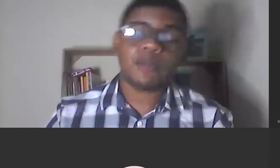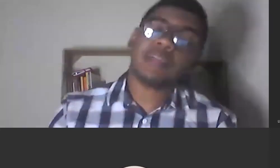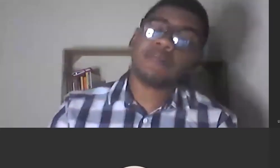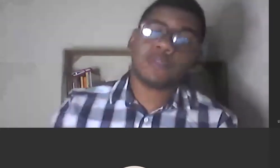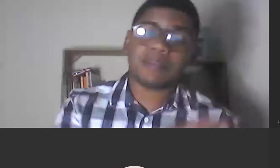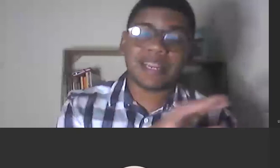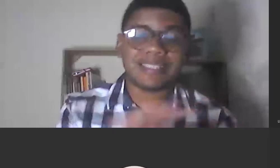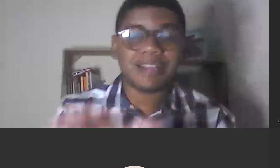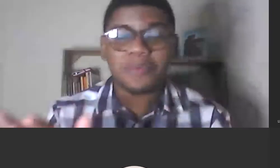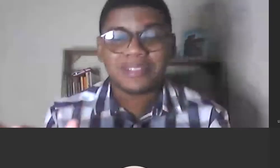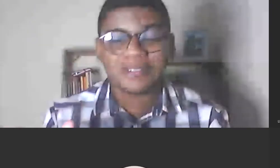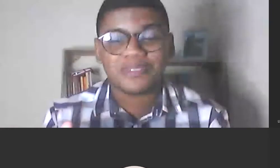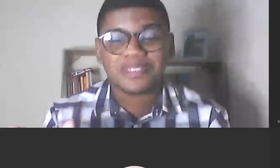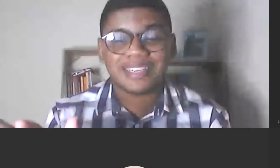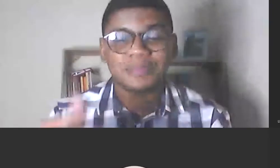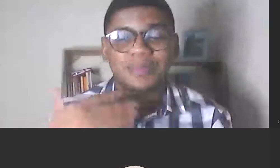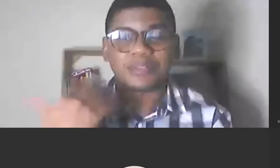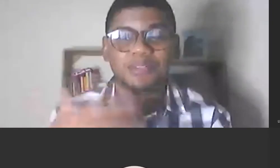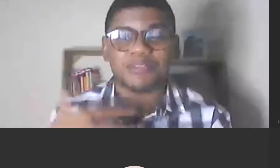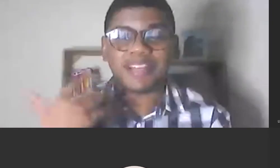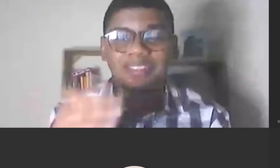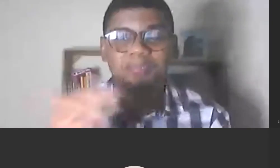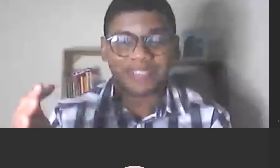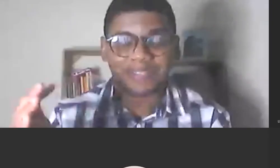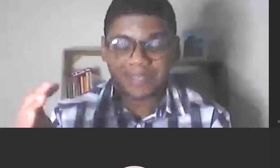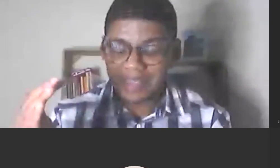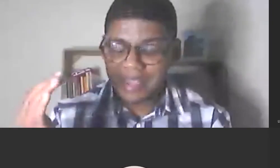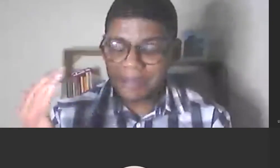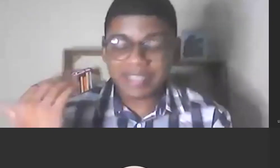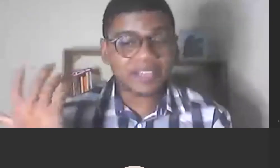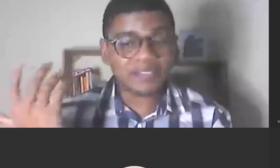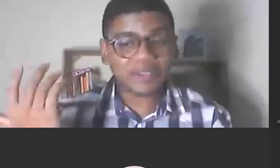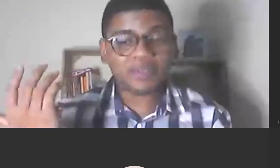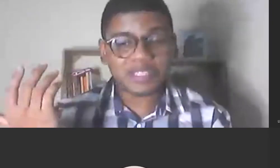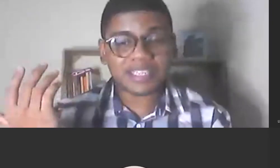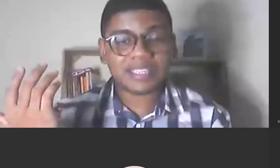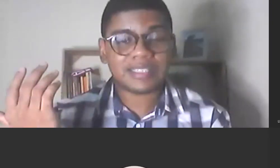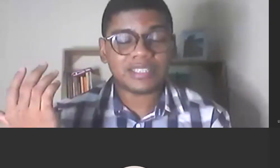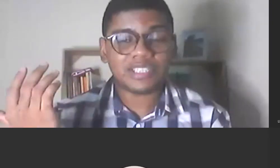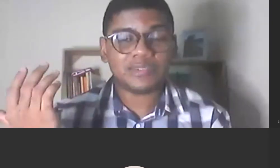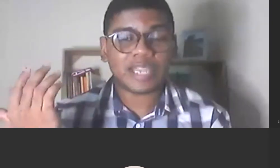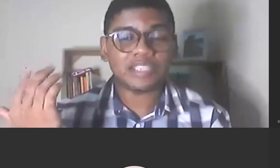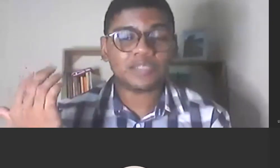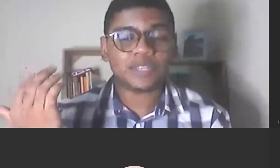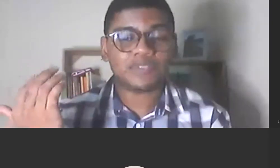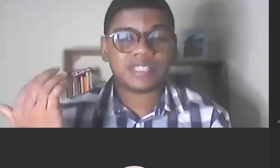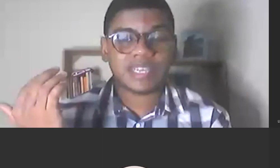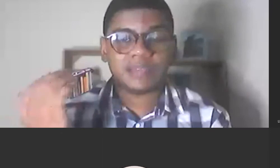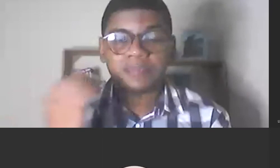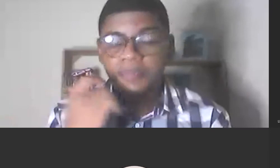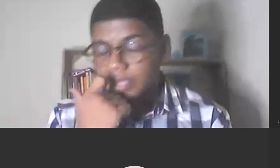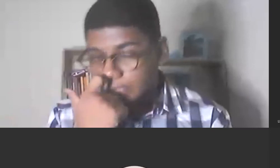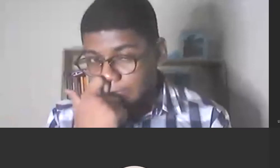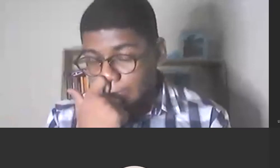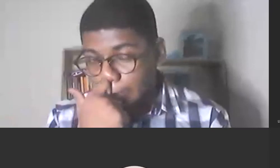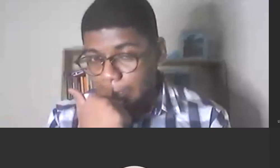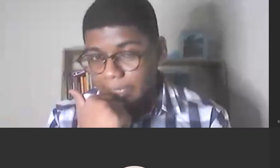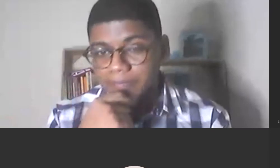Ok. Não, é porque eu não trabalhei sinal nenhum ainda com vocês. Por enquanto eu só estou falando um pouquinho. Mas eu queria ver com vocês nesse sentido. O que, que a gente pode